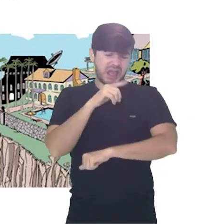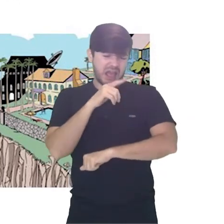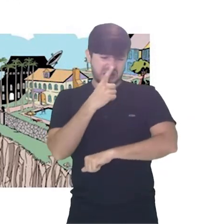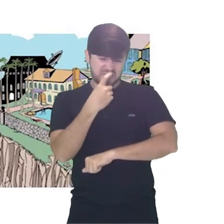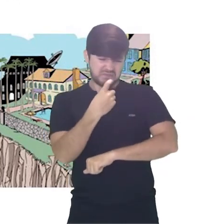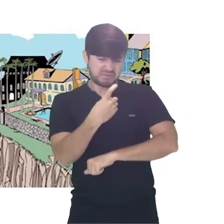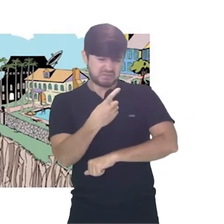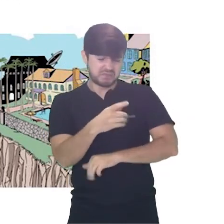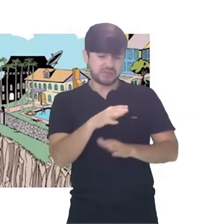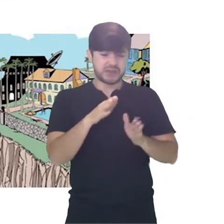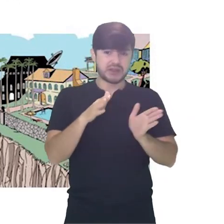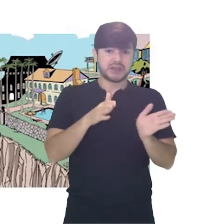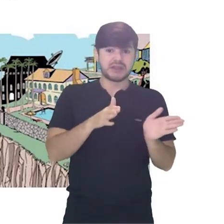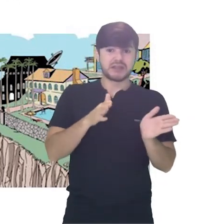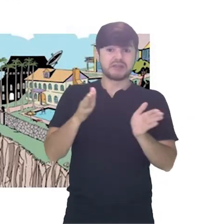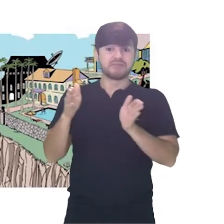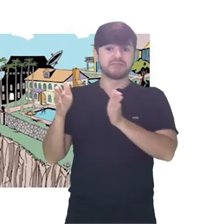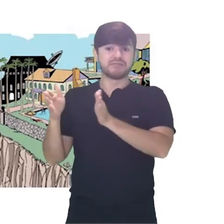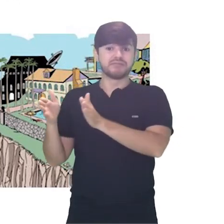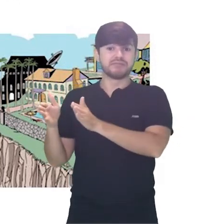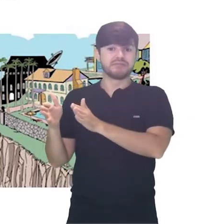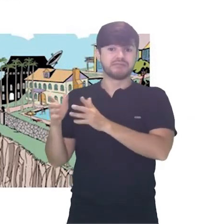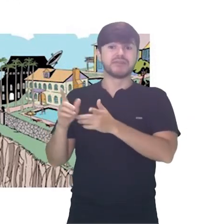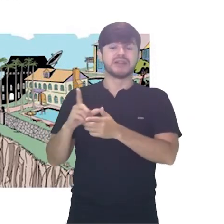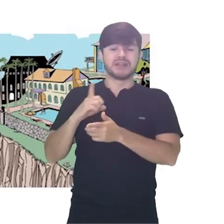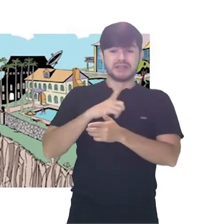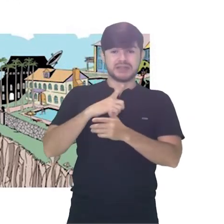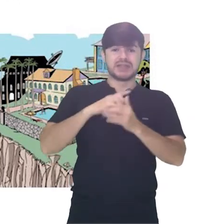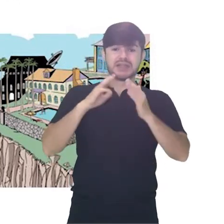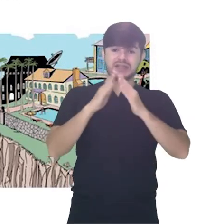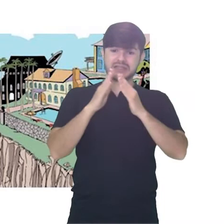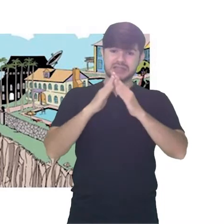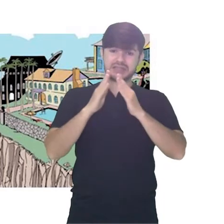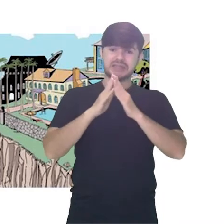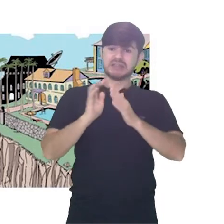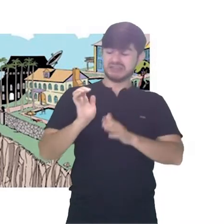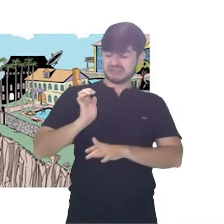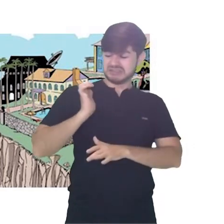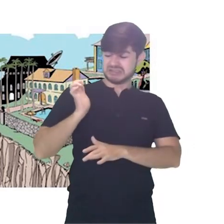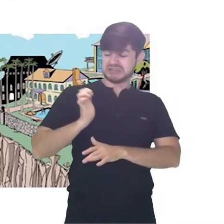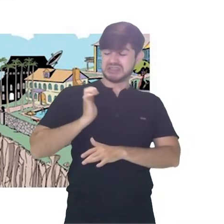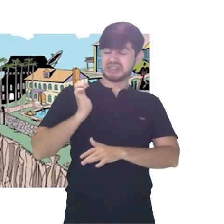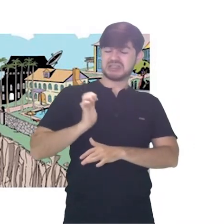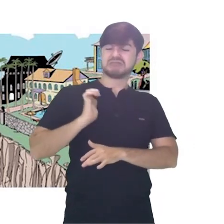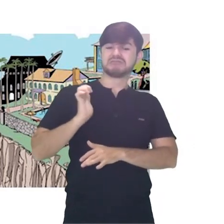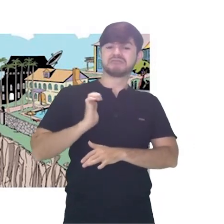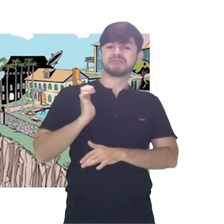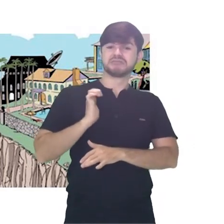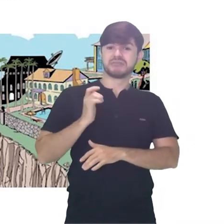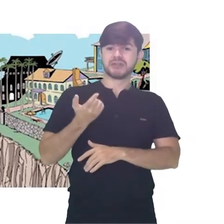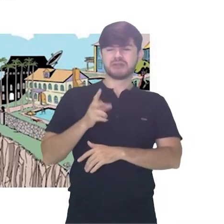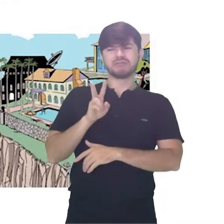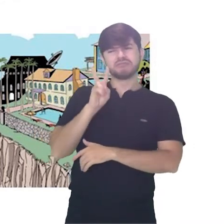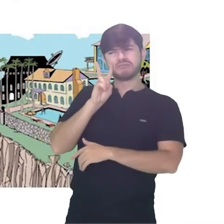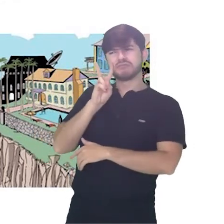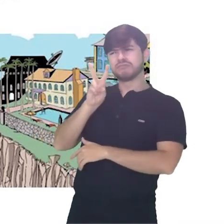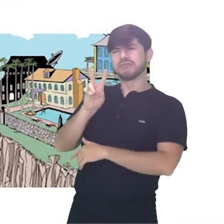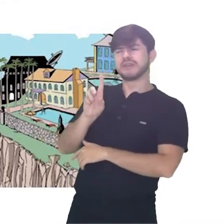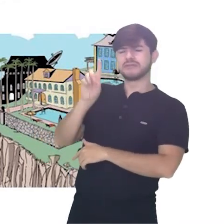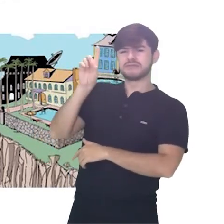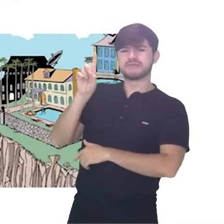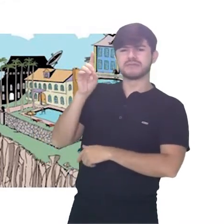lado a gente tem grandes casas, né? Grandes mansões, coisas nesse formato. Então, a partir dessa imagem, né?